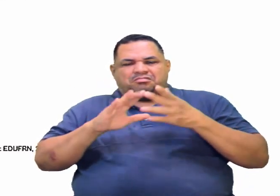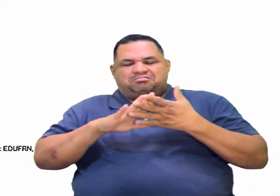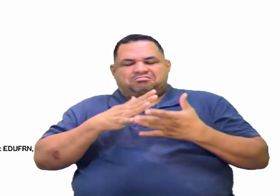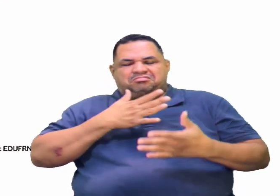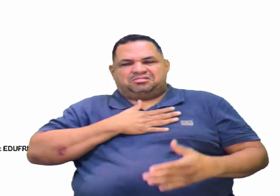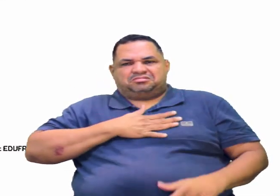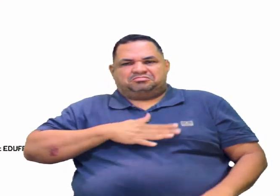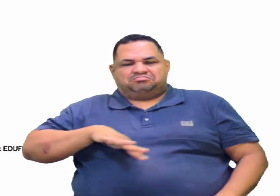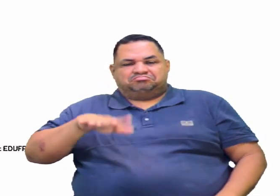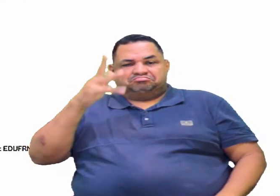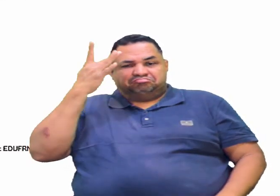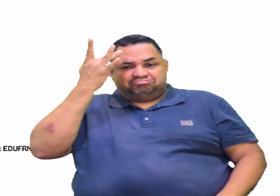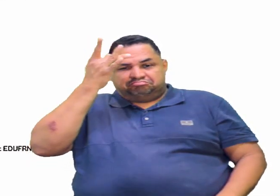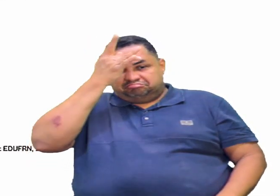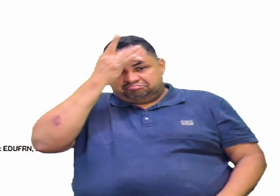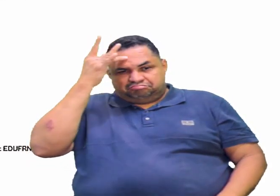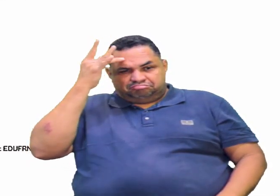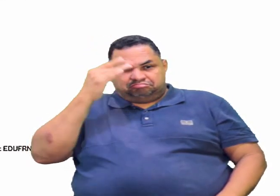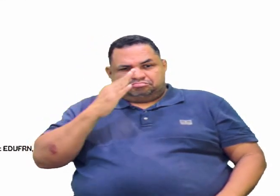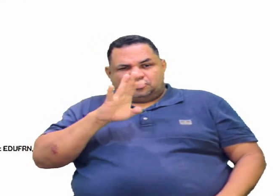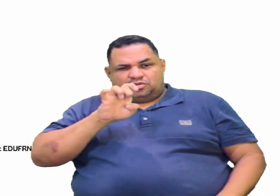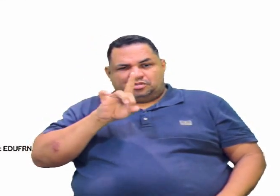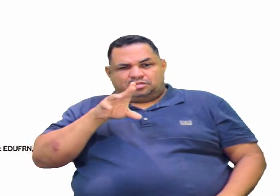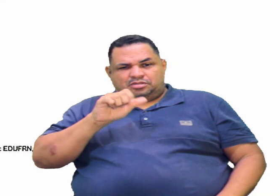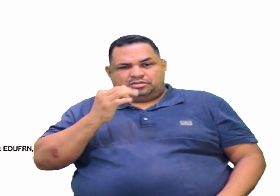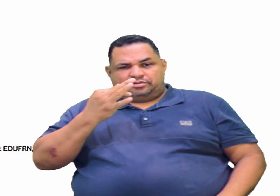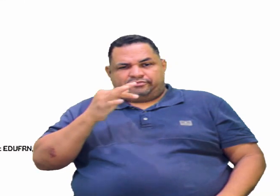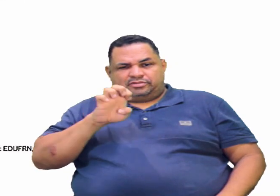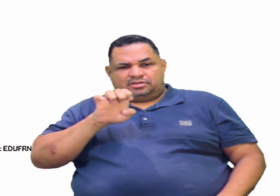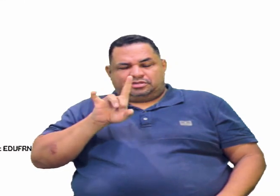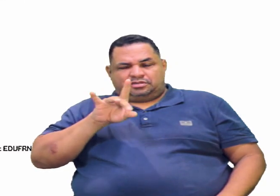indesejáveis. O cloridrato de